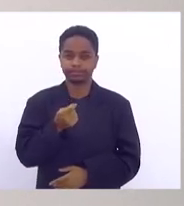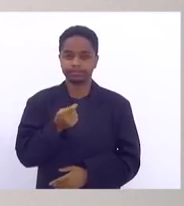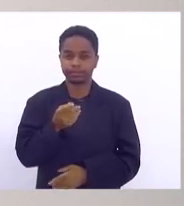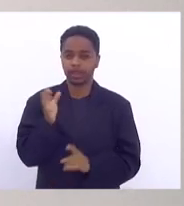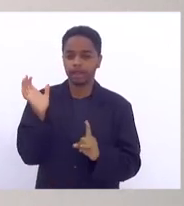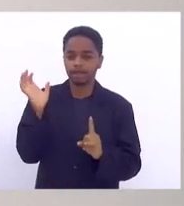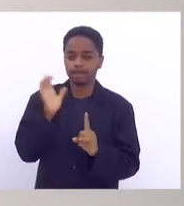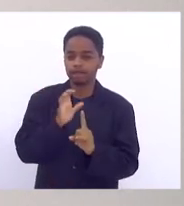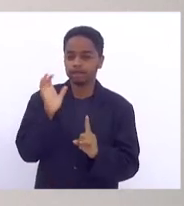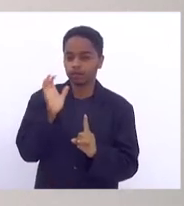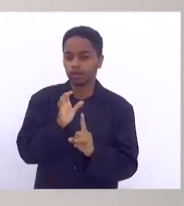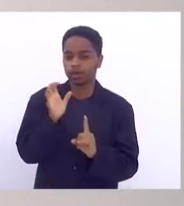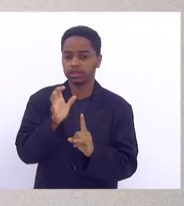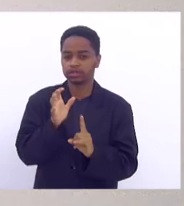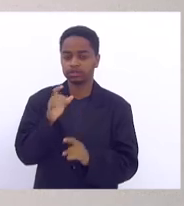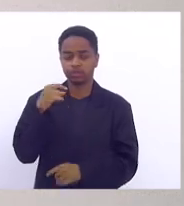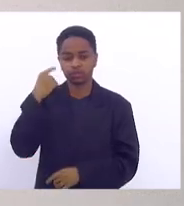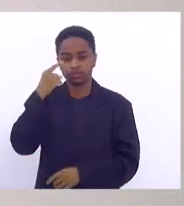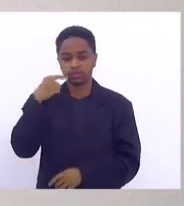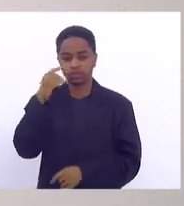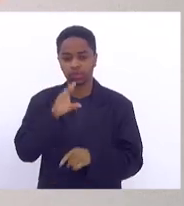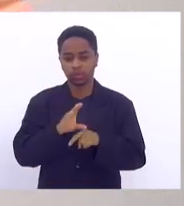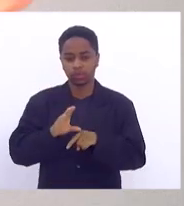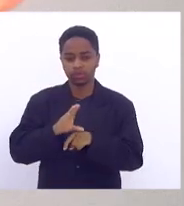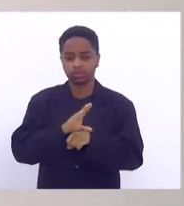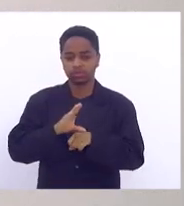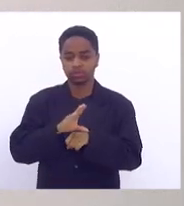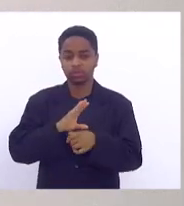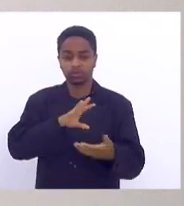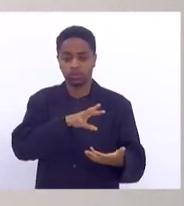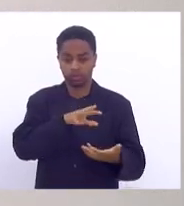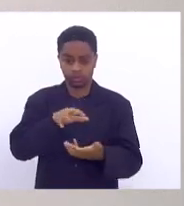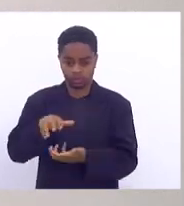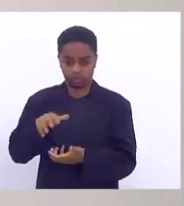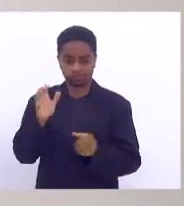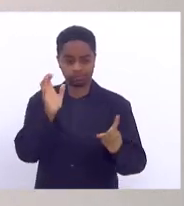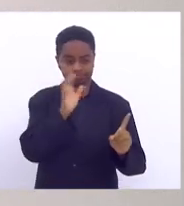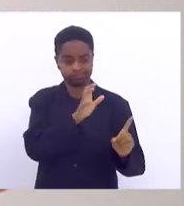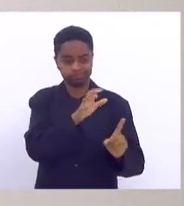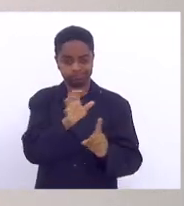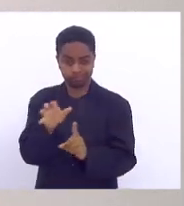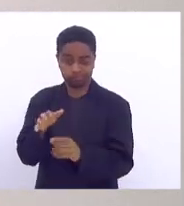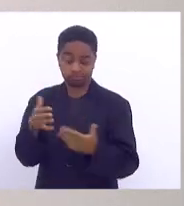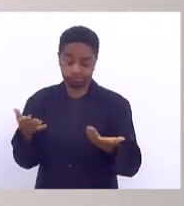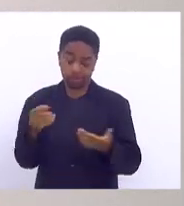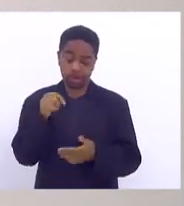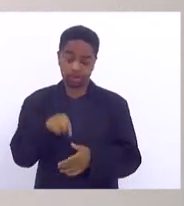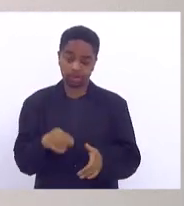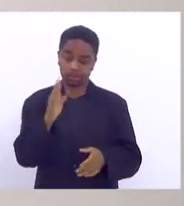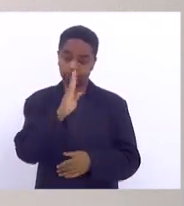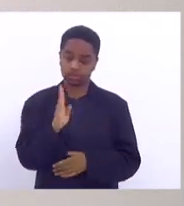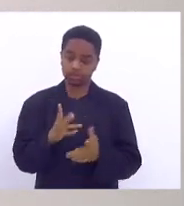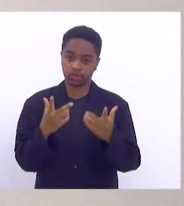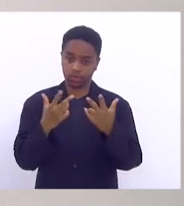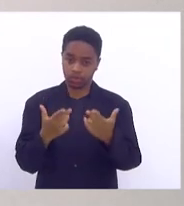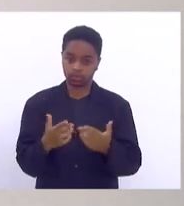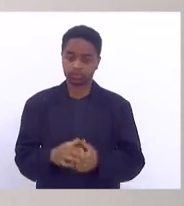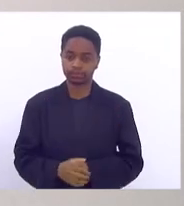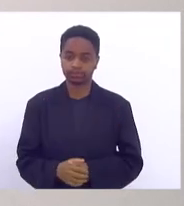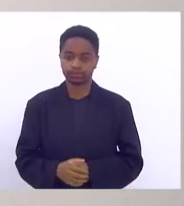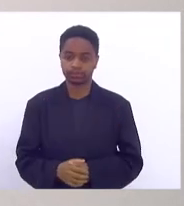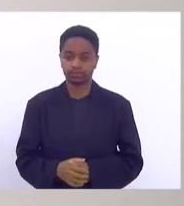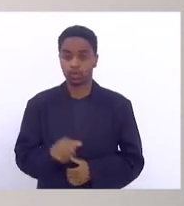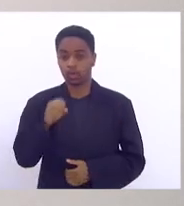influência no Direito Constitucional mundial e com o Brasil não foi diferente seja pela